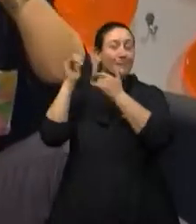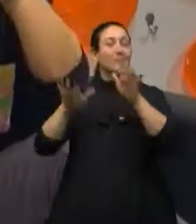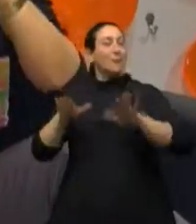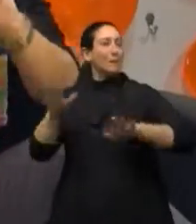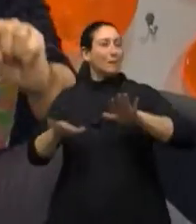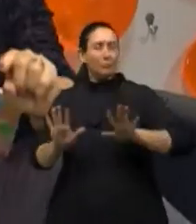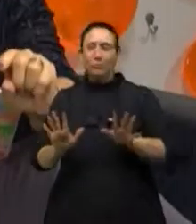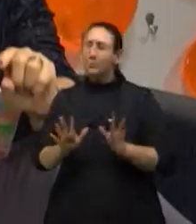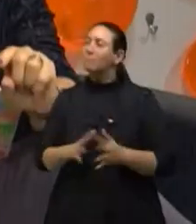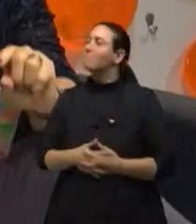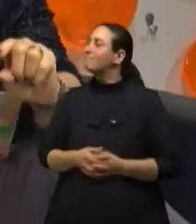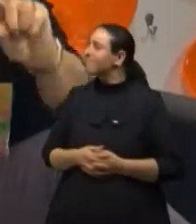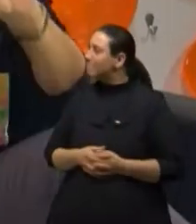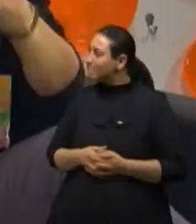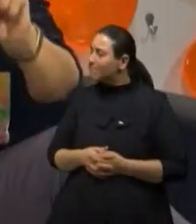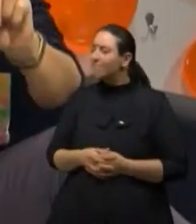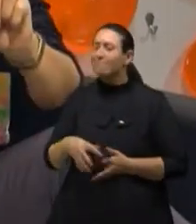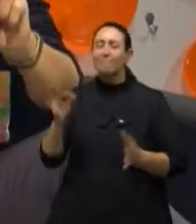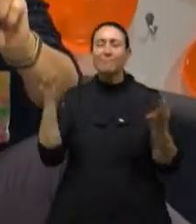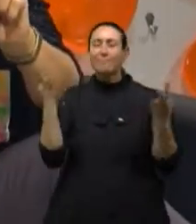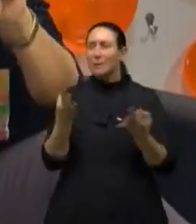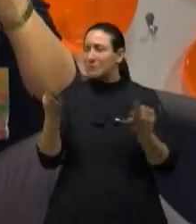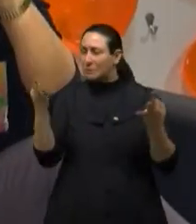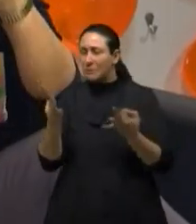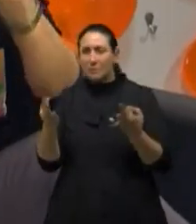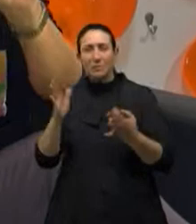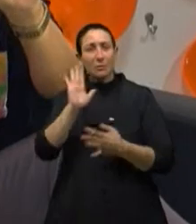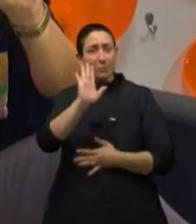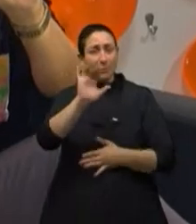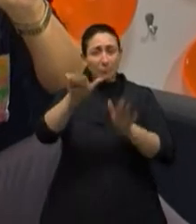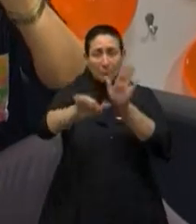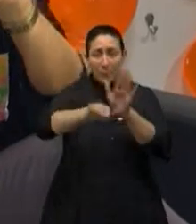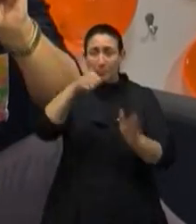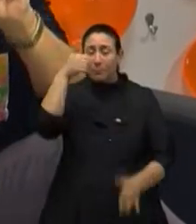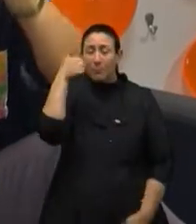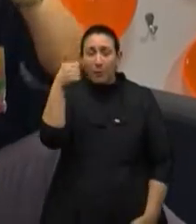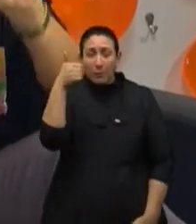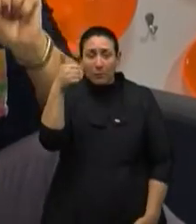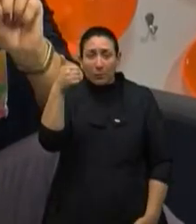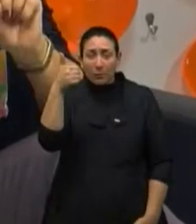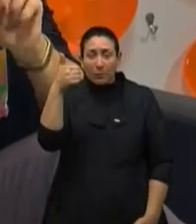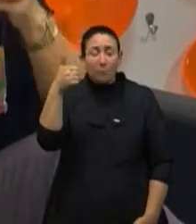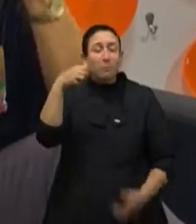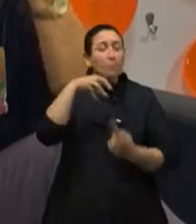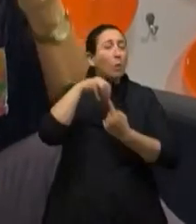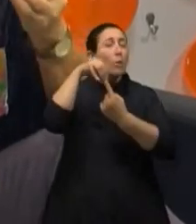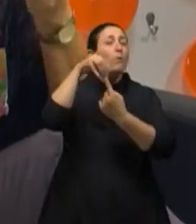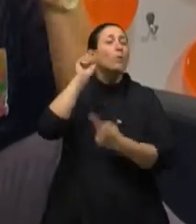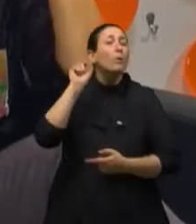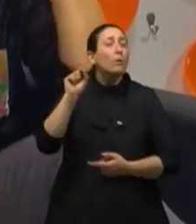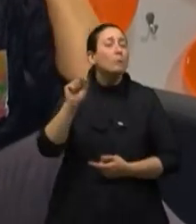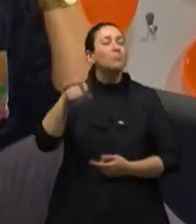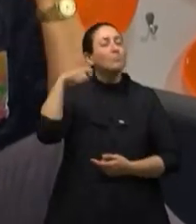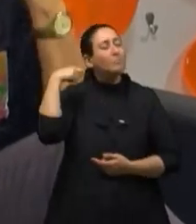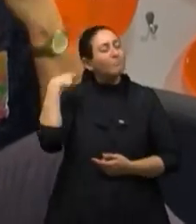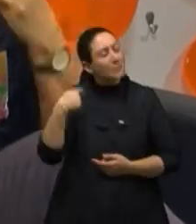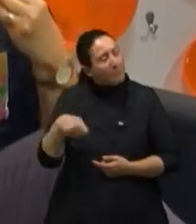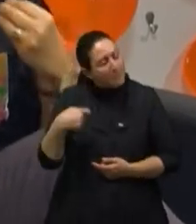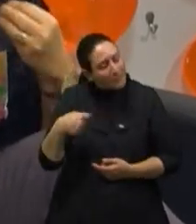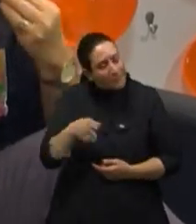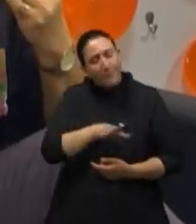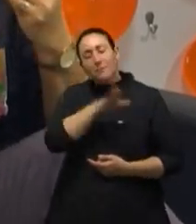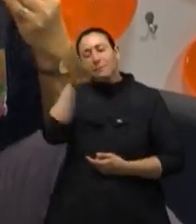mas para tudo isso primeira coisa número um primeiro prioridade fazer uma